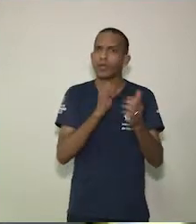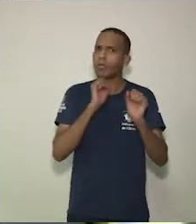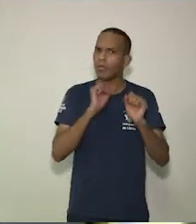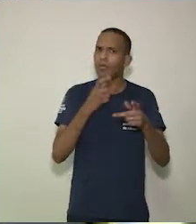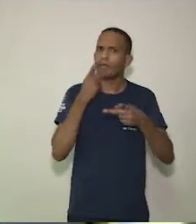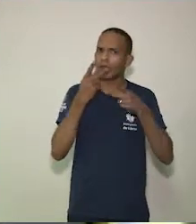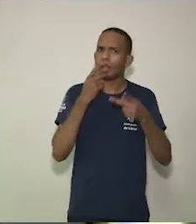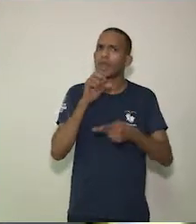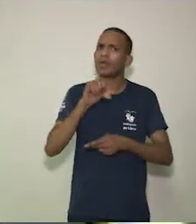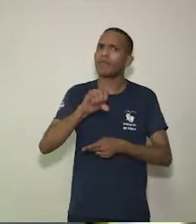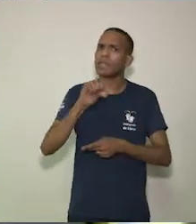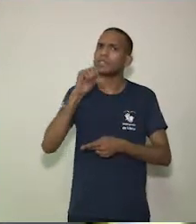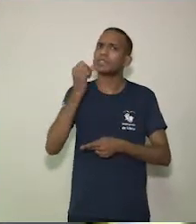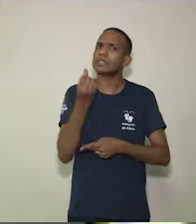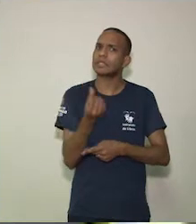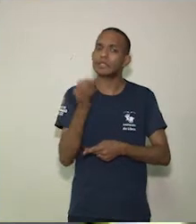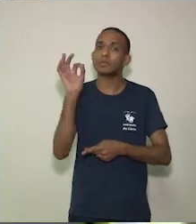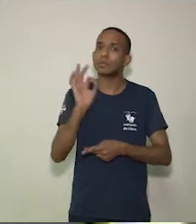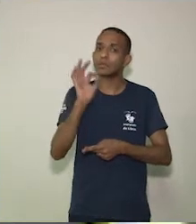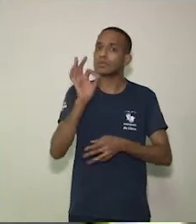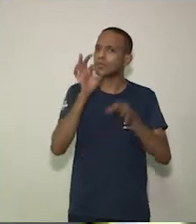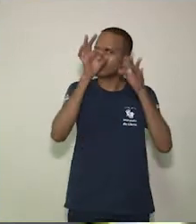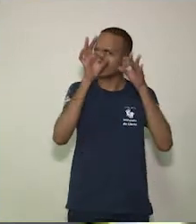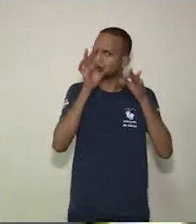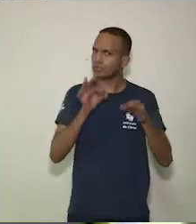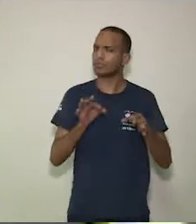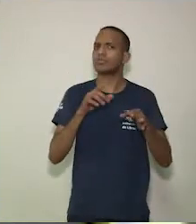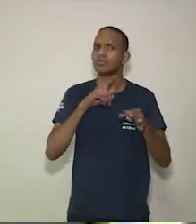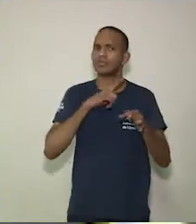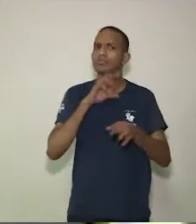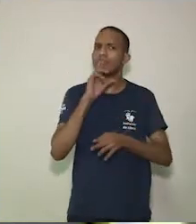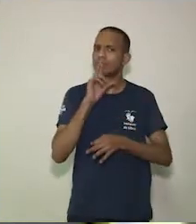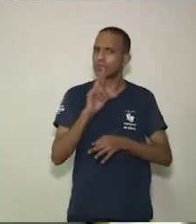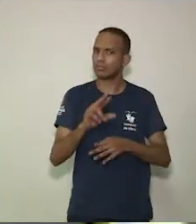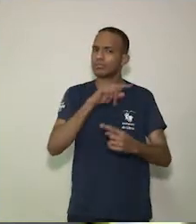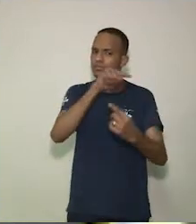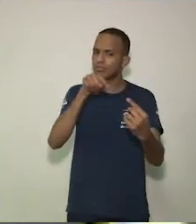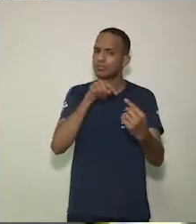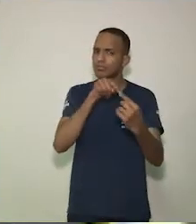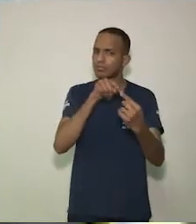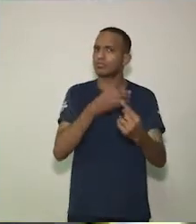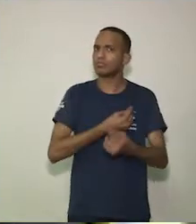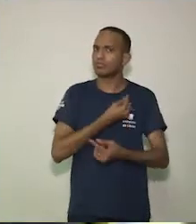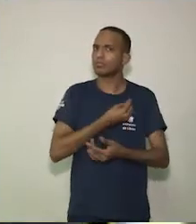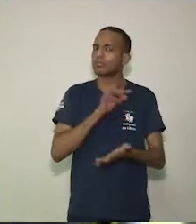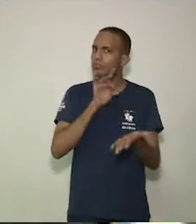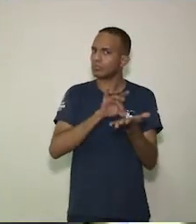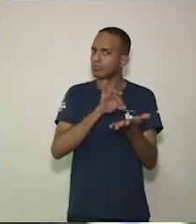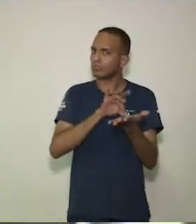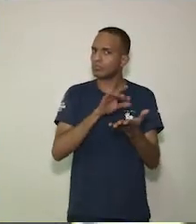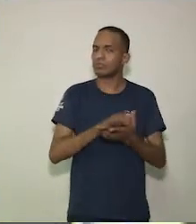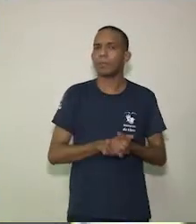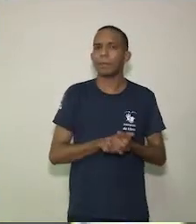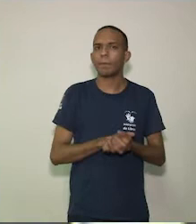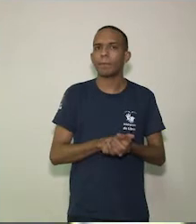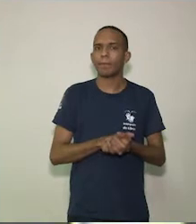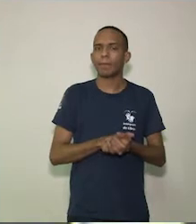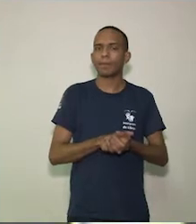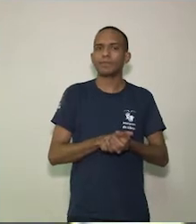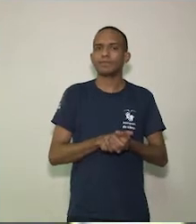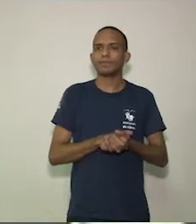com 96% de certeza que o resultado equivale à realidade. Próximo.